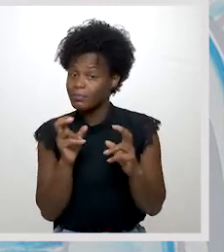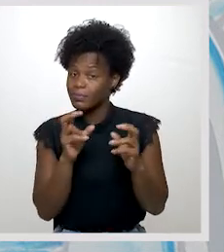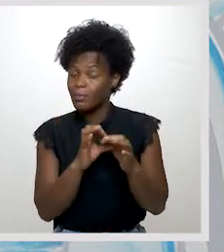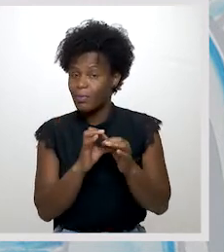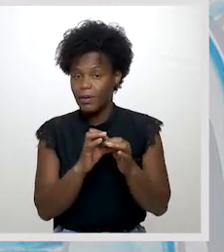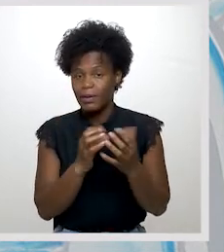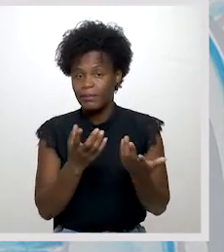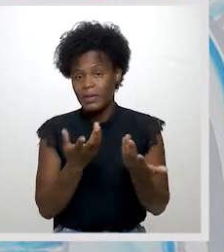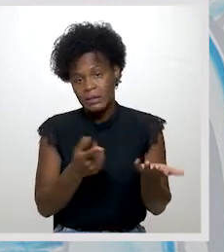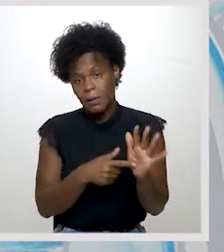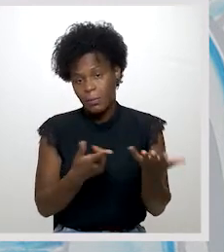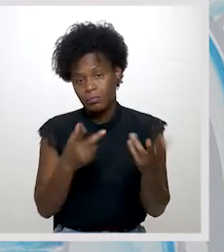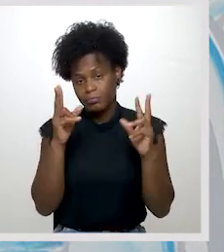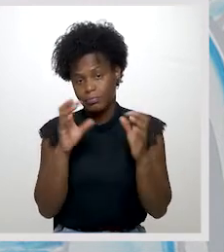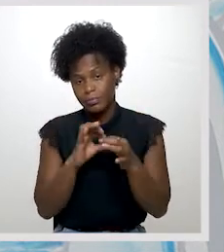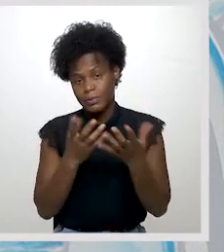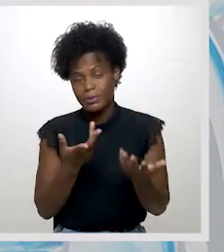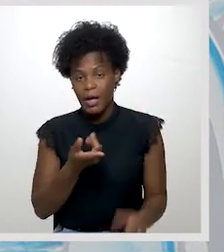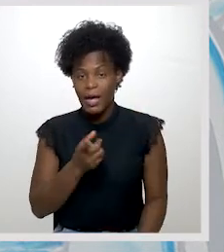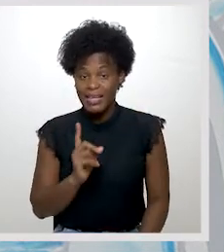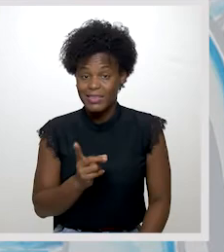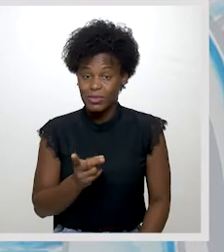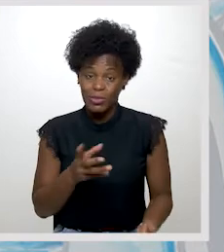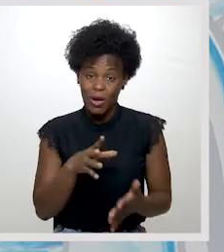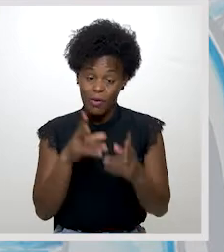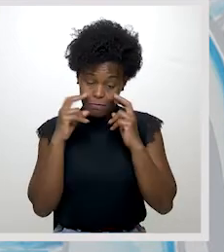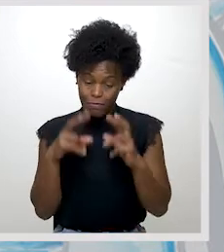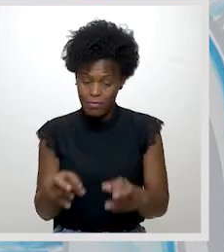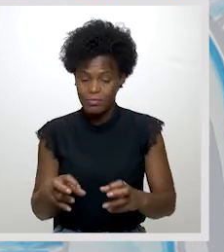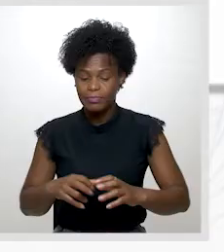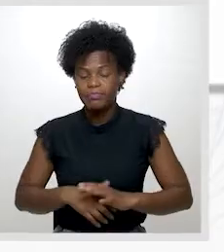questão por exemplo, a questão da Inquisição.